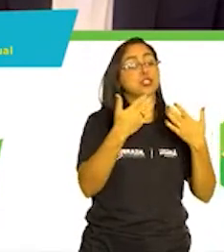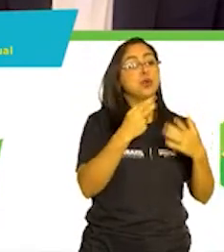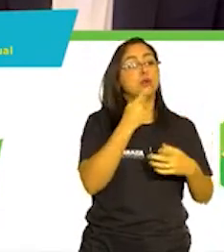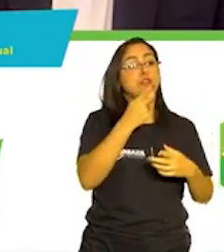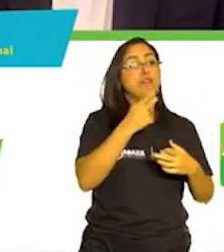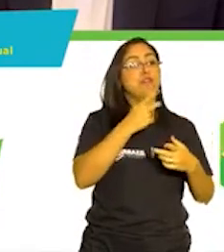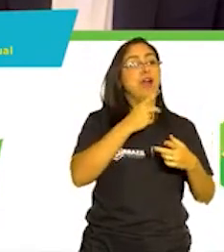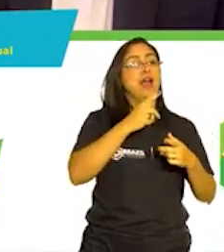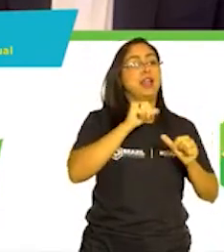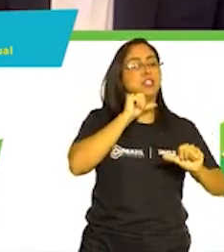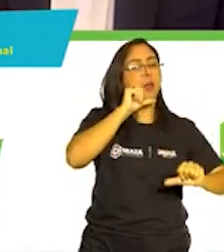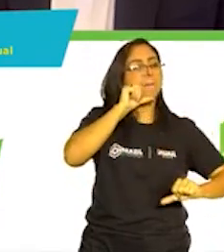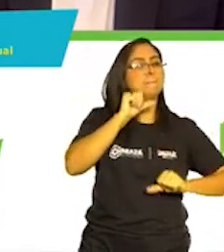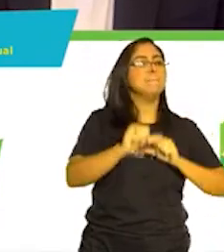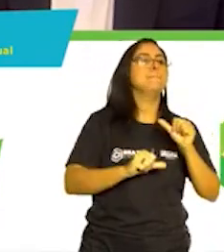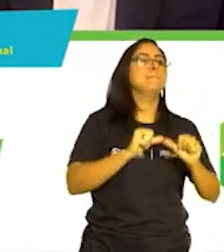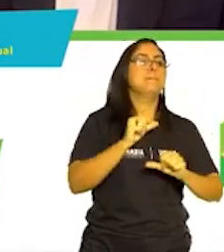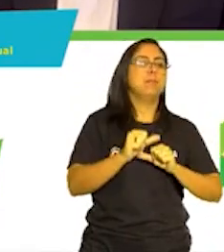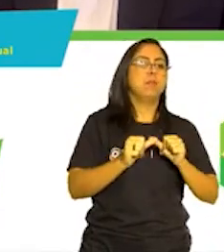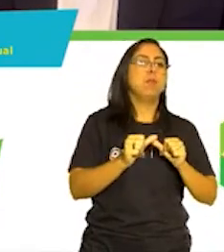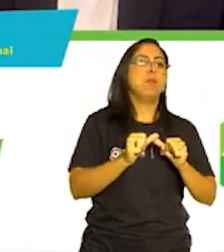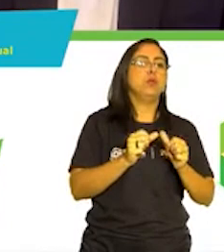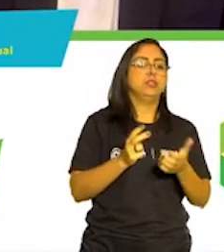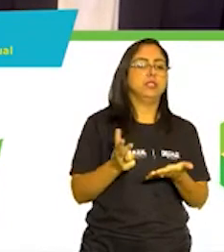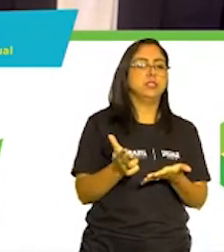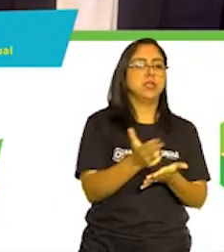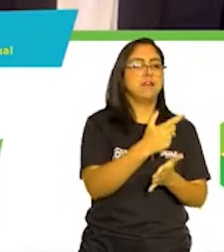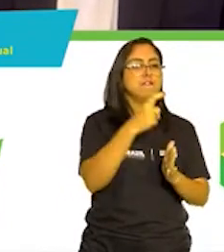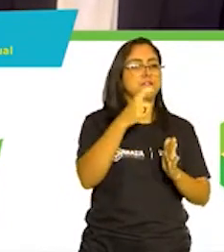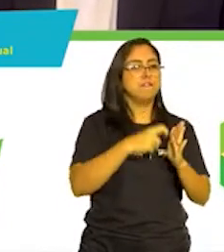e políticas públicas. Ricardo.